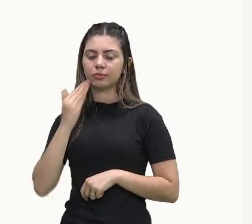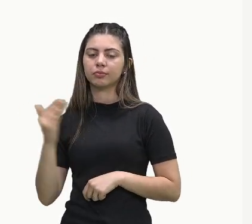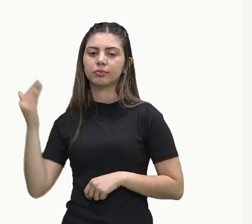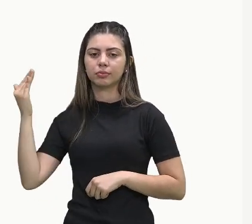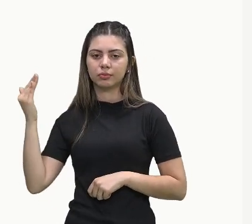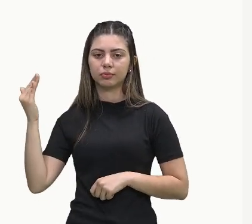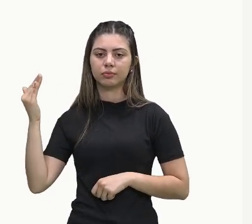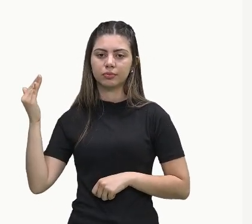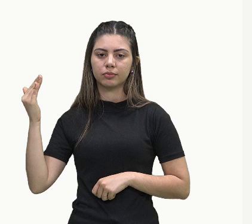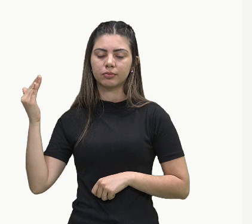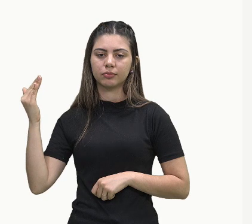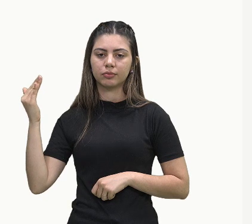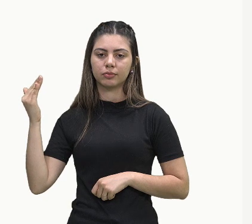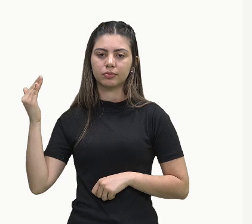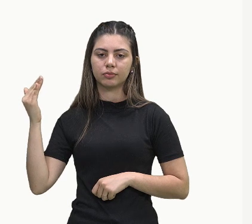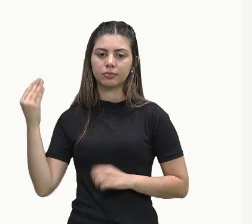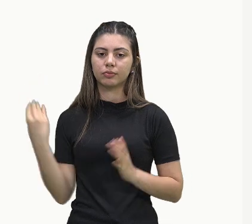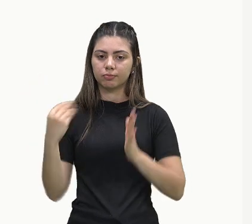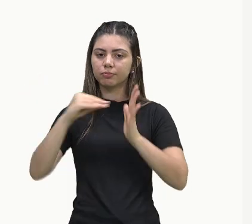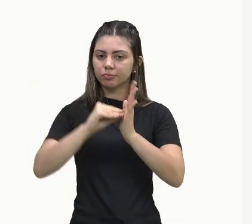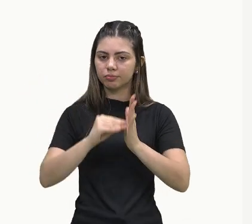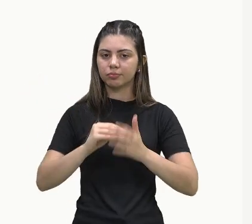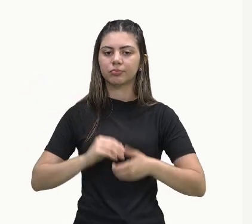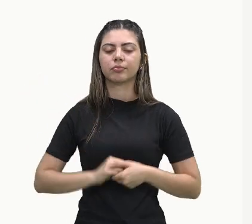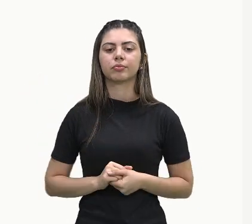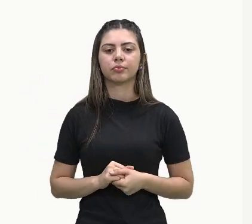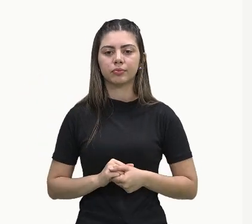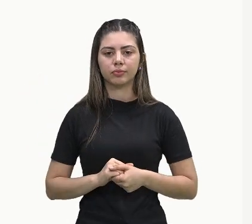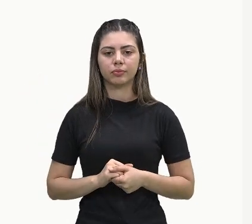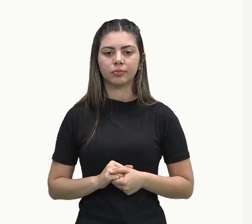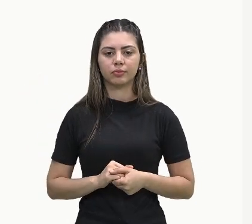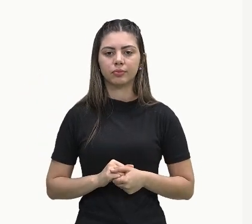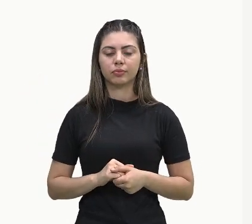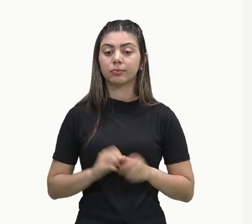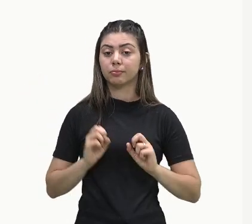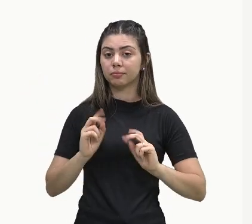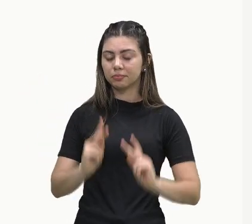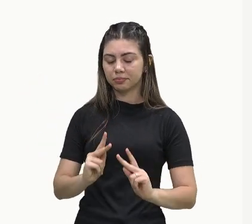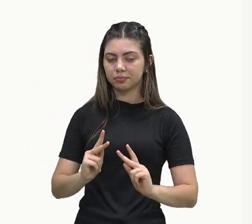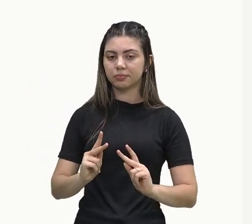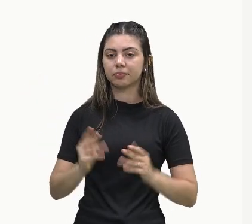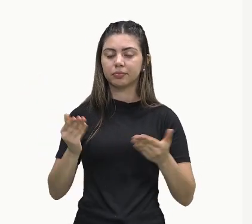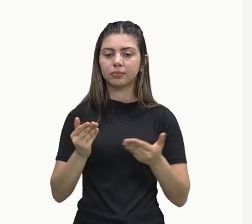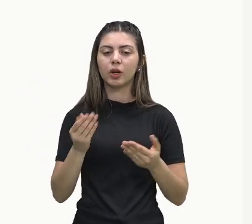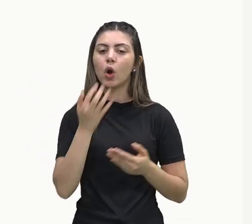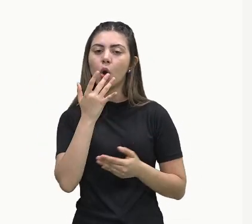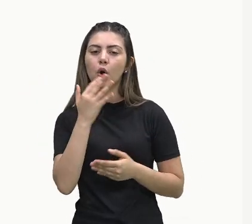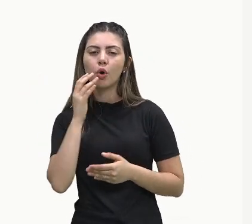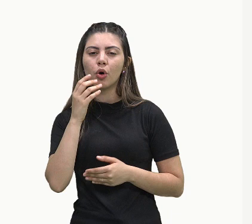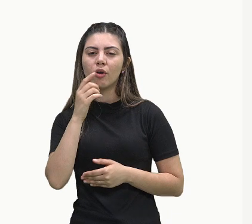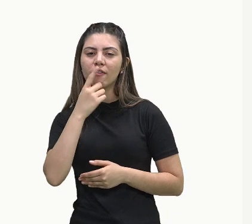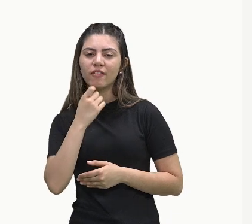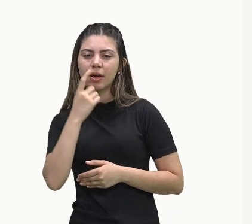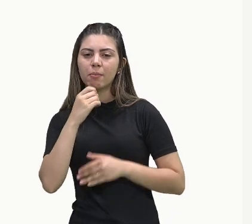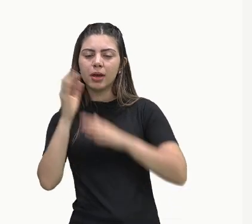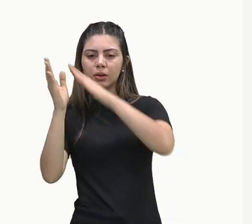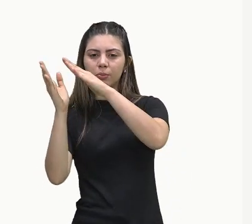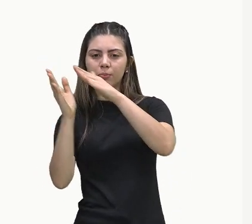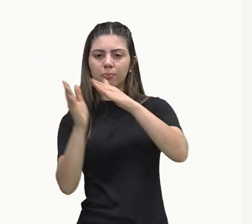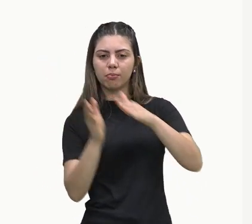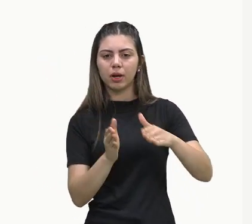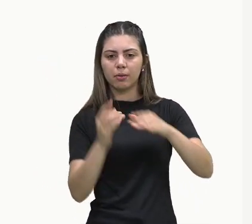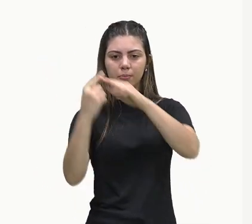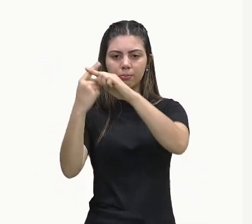aqui 1 x 3 x y tá aqui OK agora em vermelho vamos para as nossas diagonais